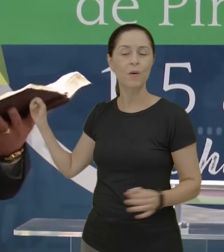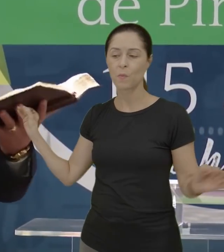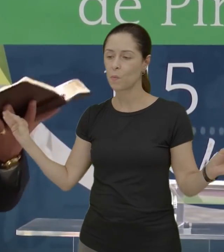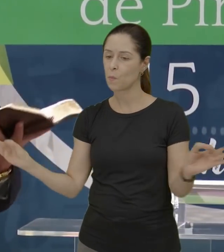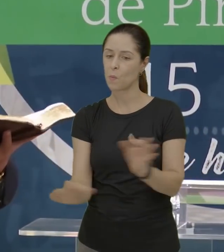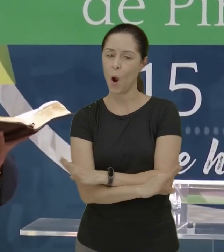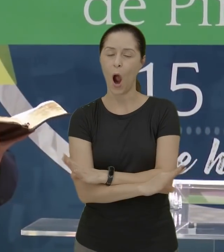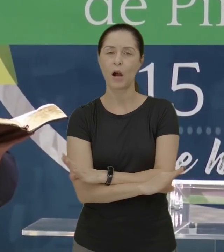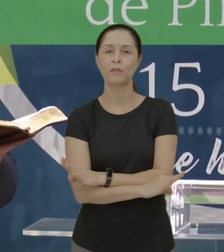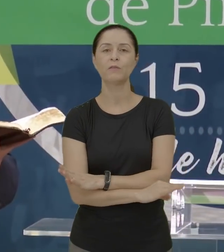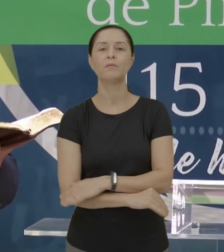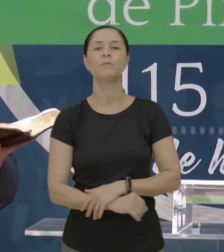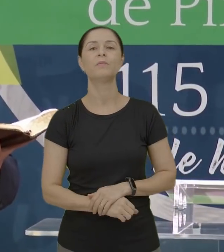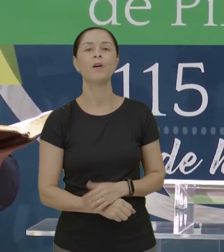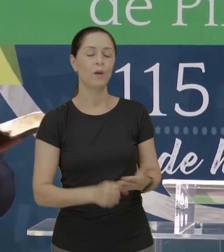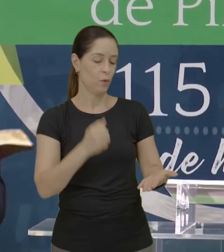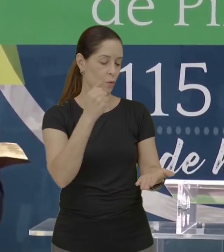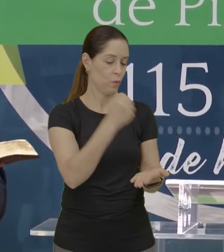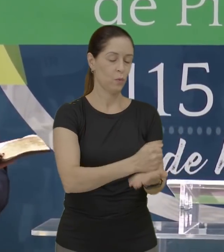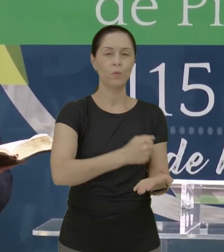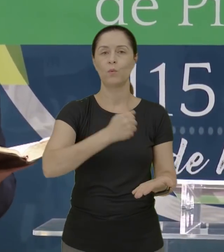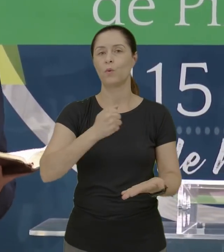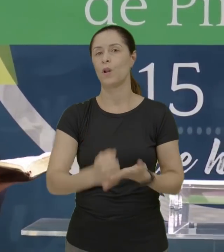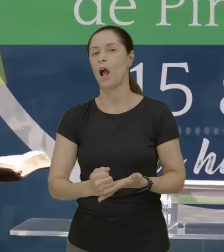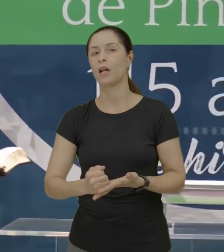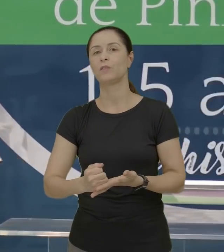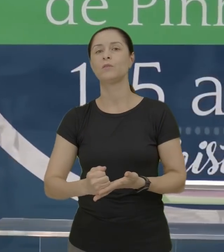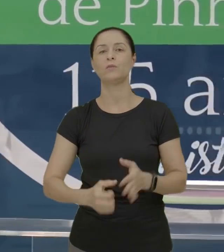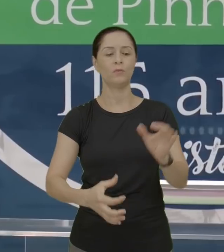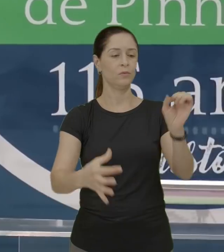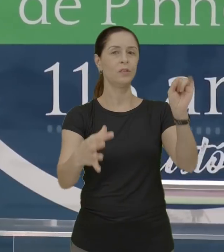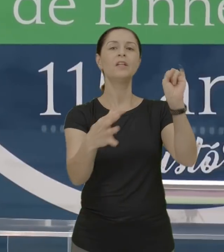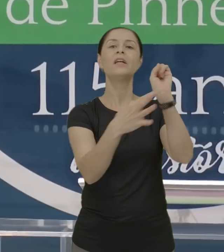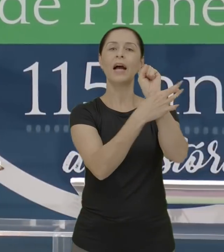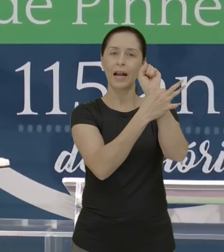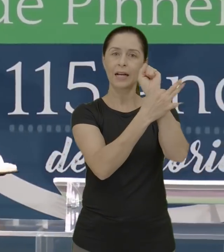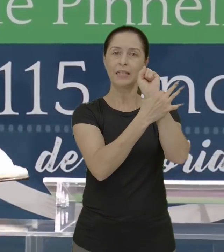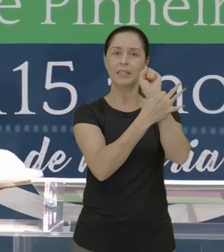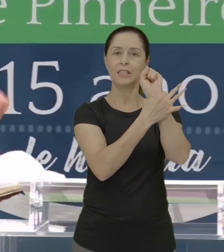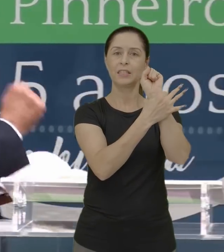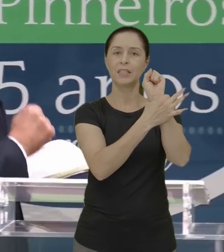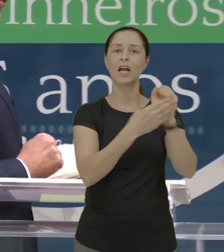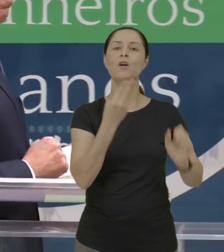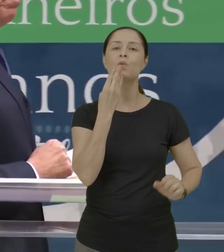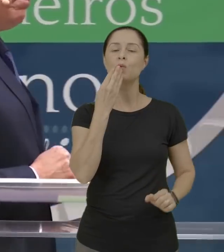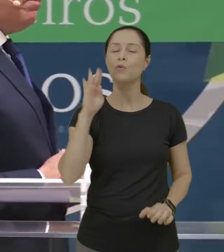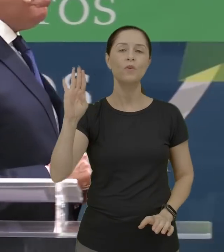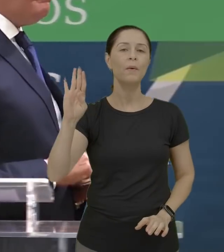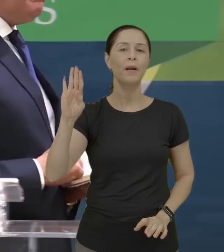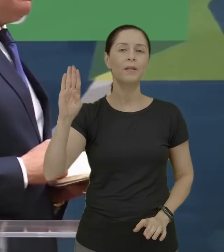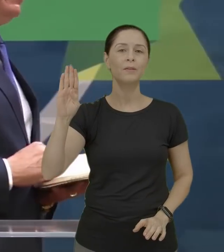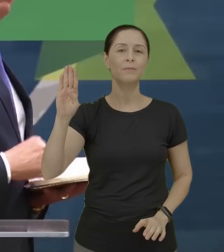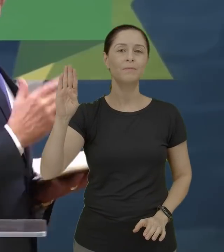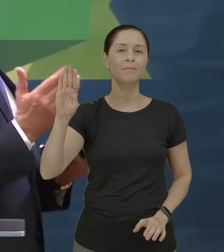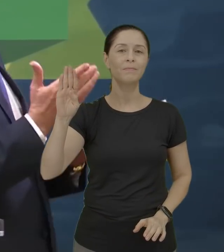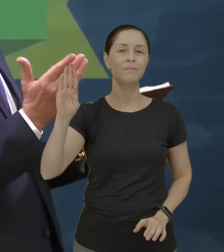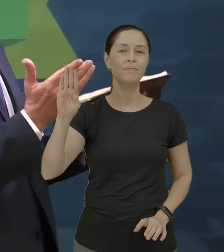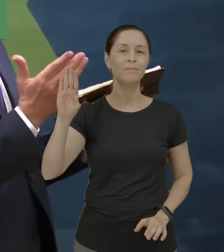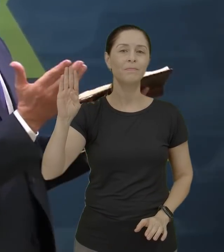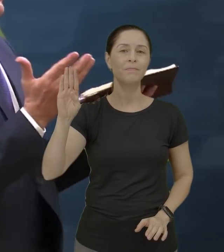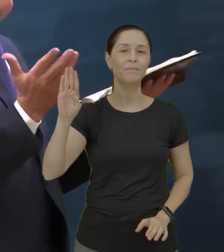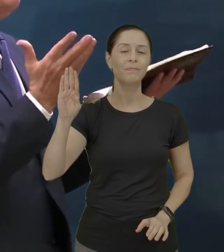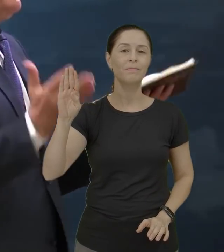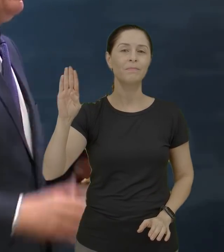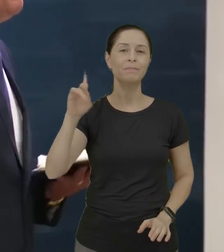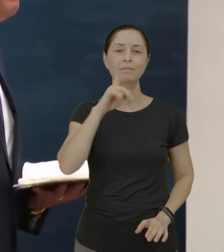dúvida, incerteza. Agora, o autor está dizendo que Deus não tem